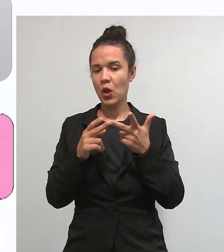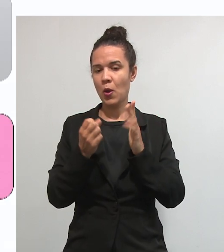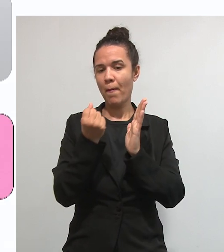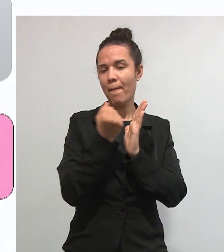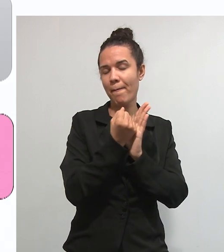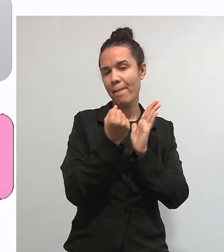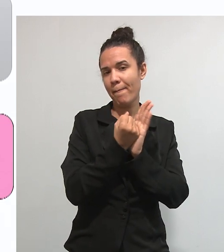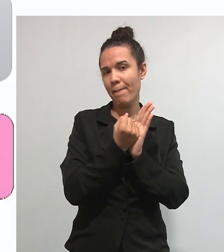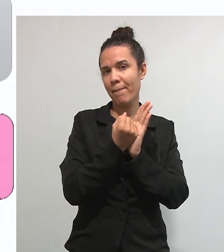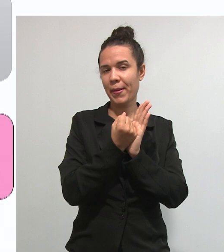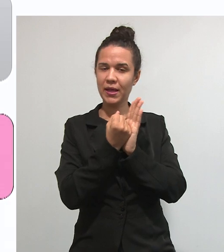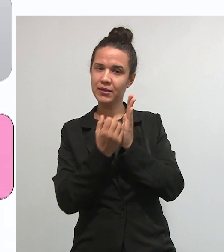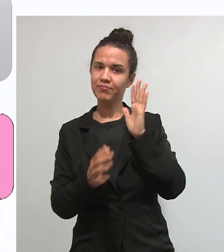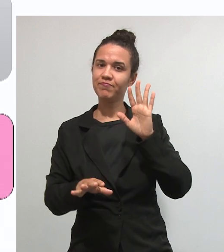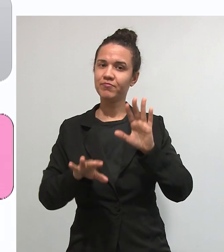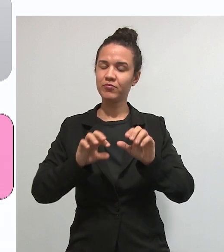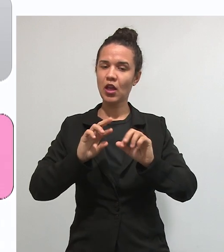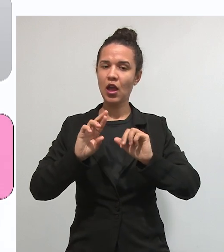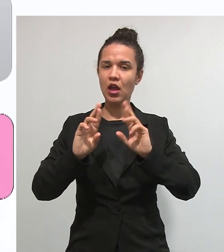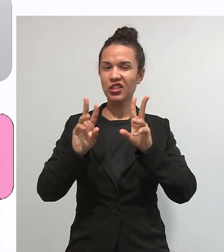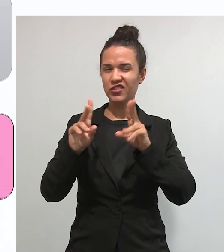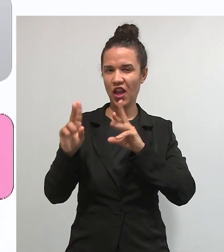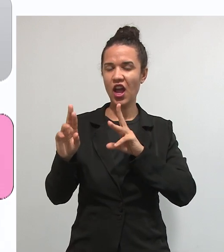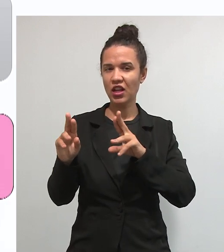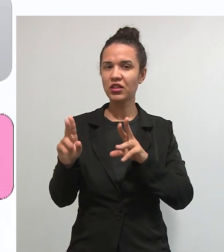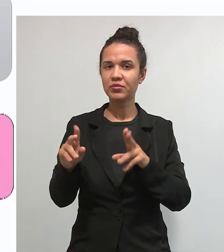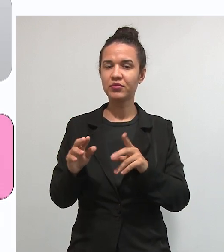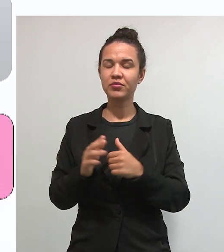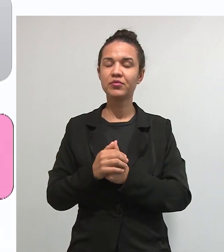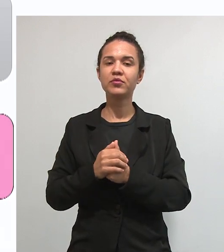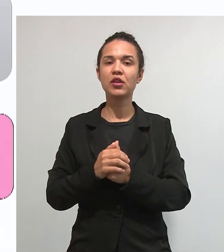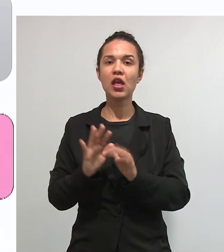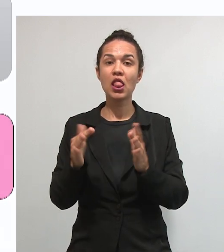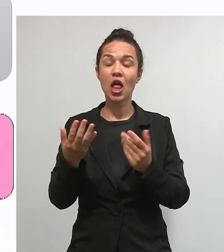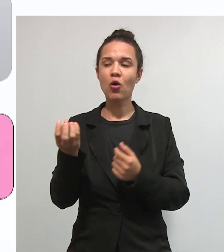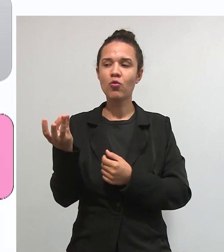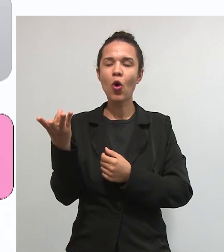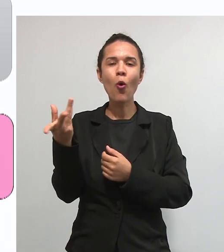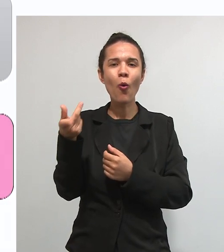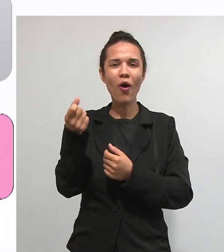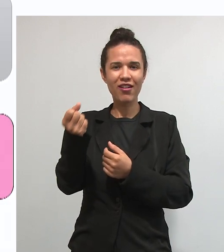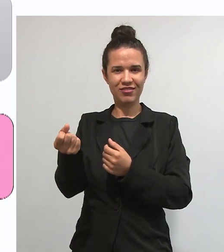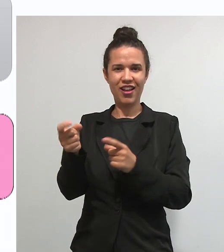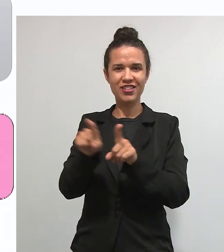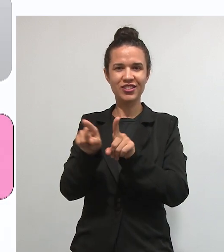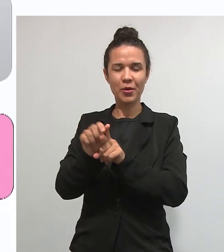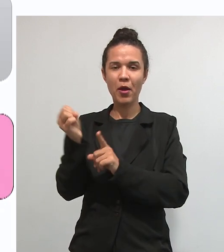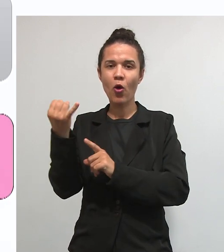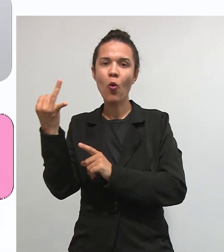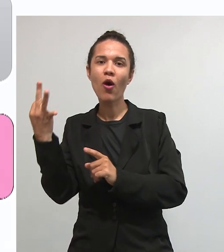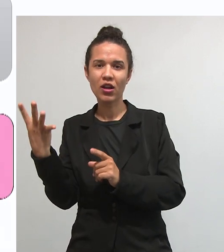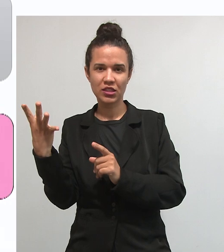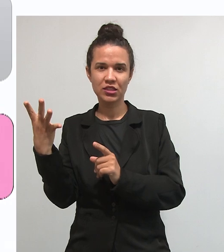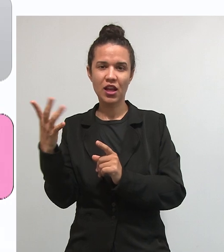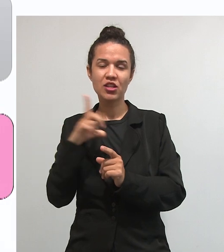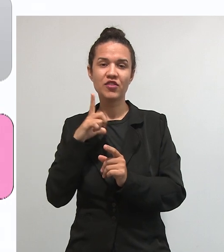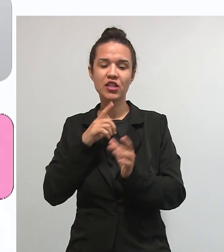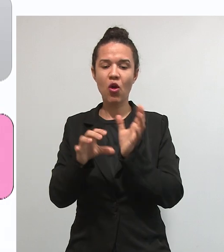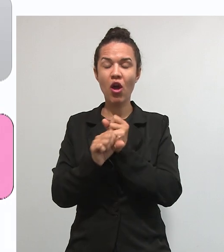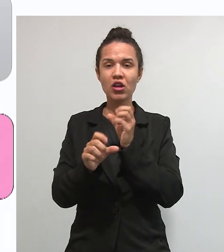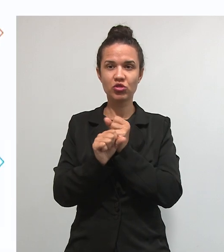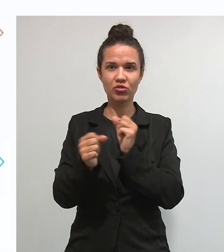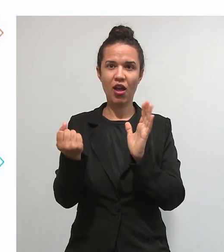onde é evidenciada aqui as alterações quantitativas e qualitativas no patrimônio, indicando o resultado